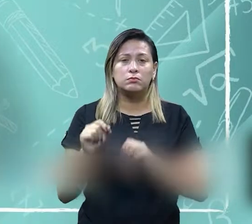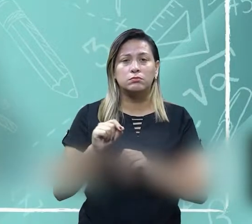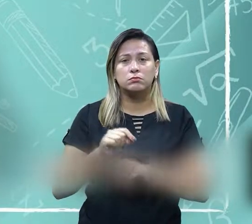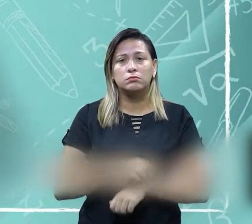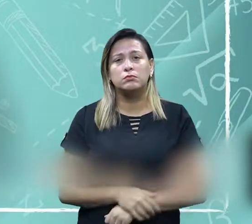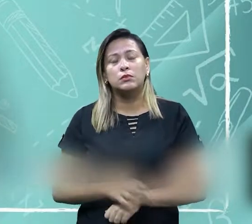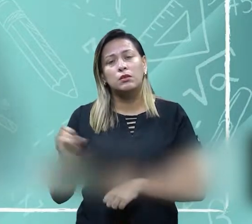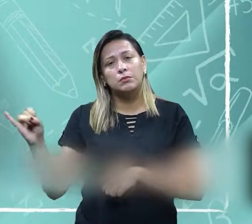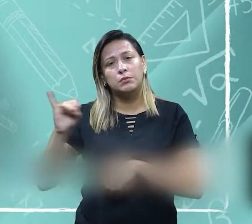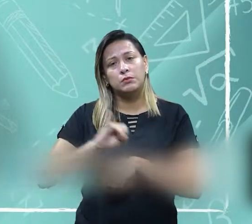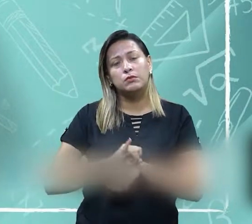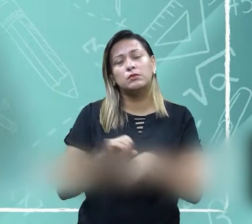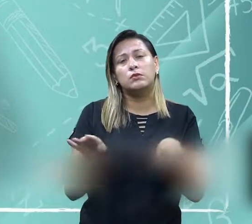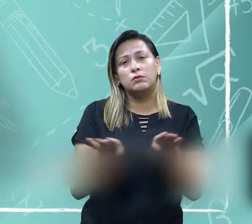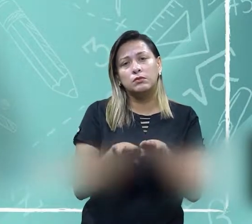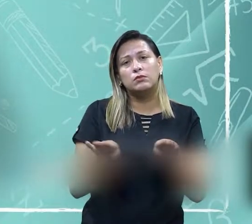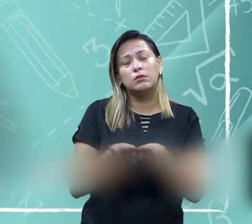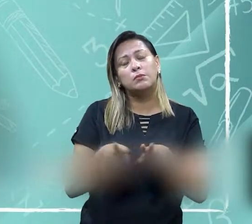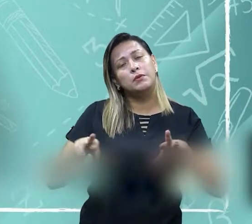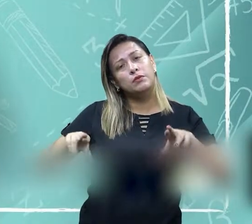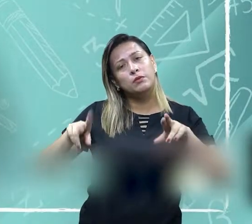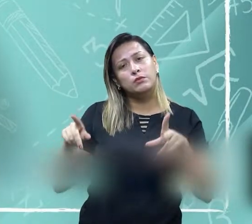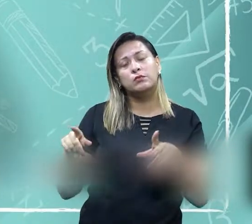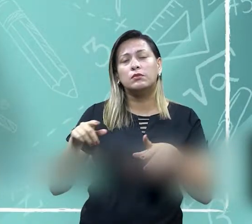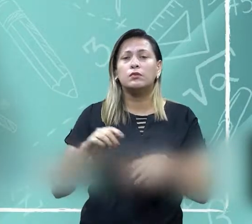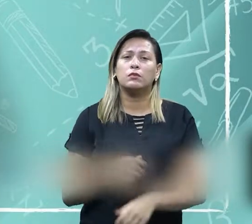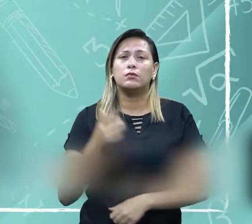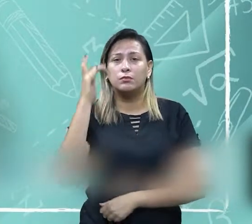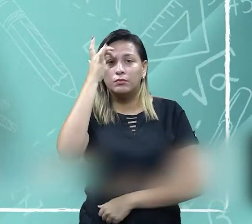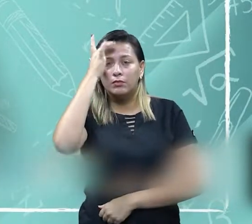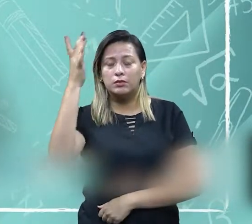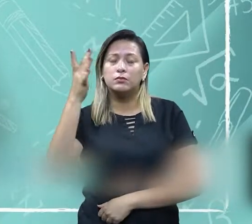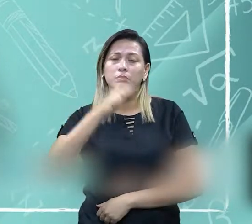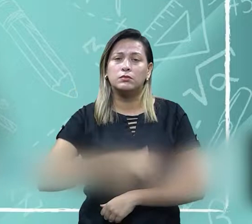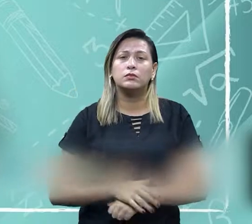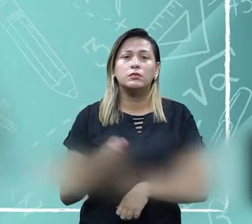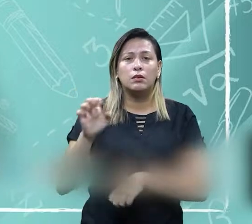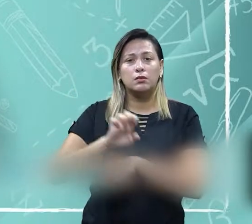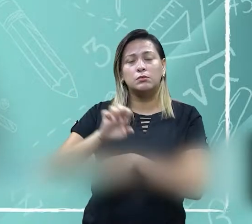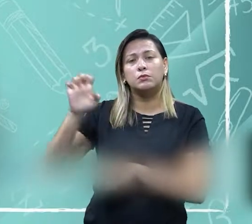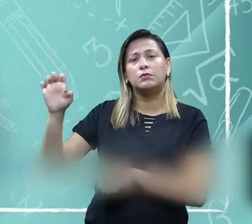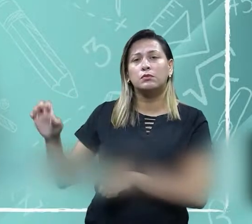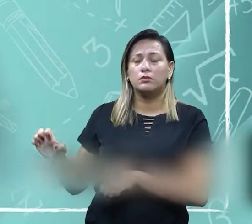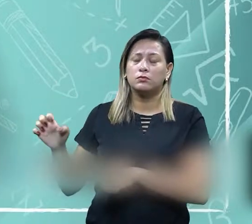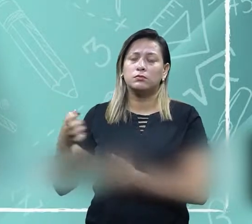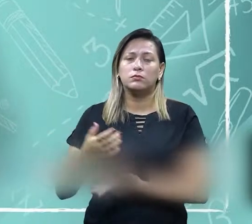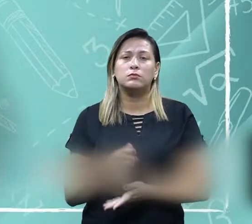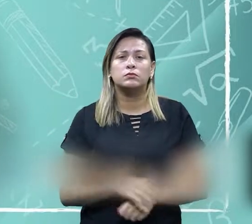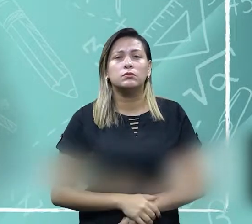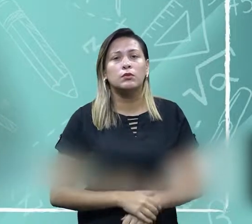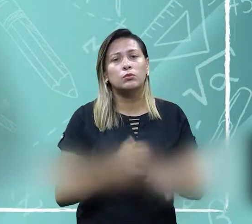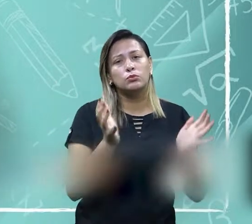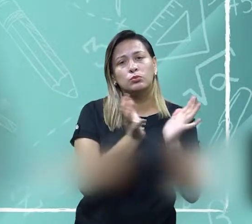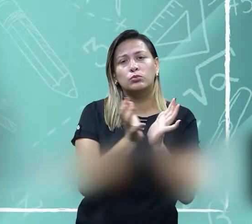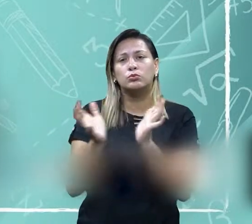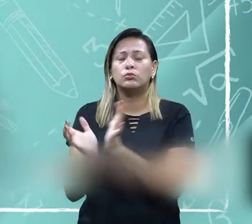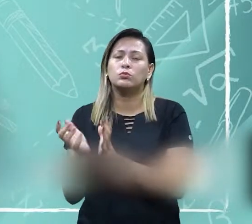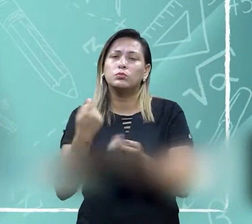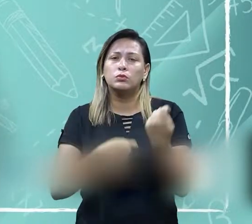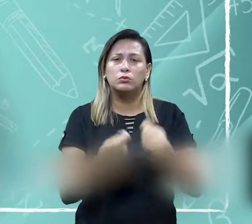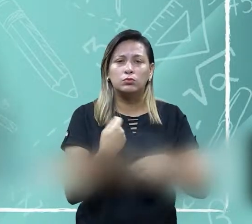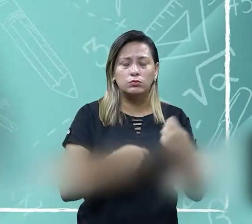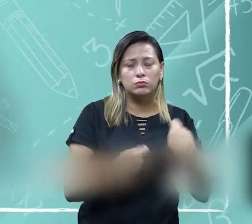ao contrário, facilitar trânsito de mercadorias, que é feito pelos blocos econômicos, né? Que